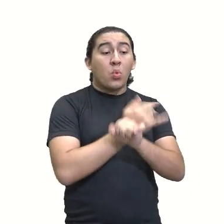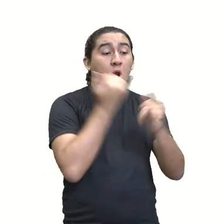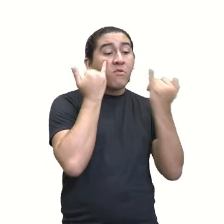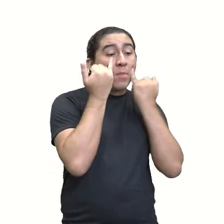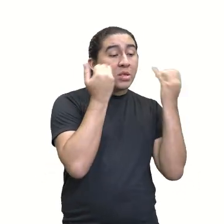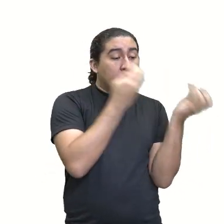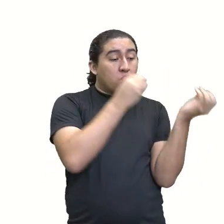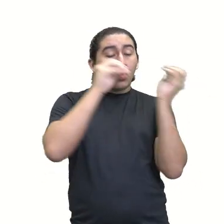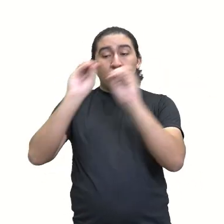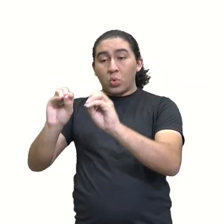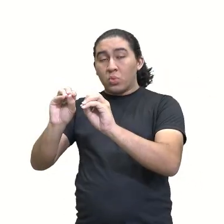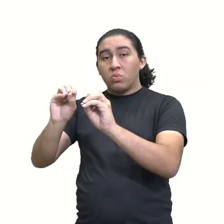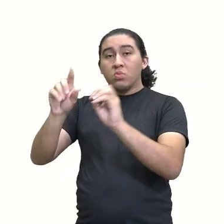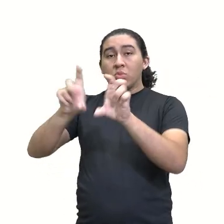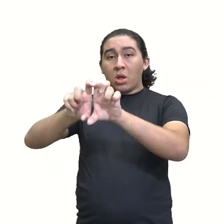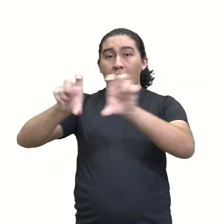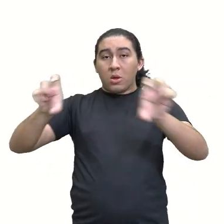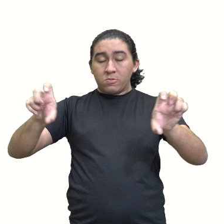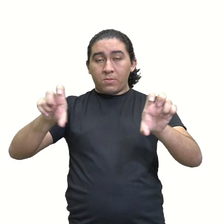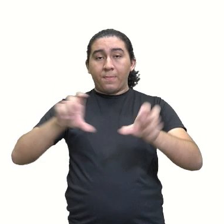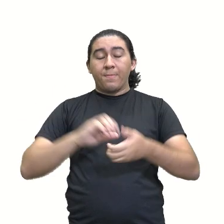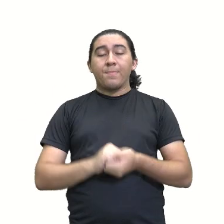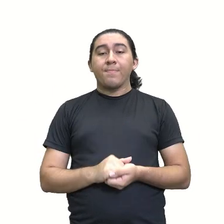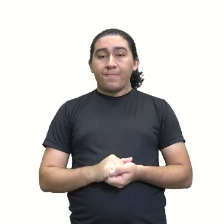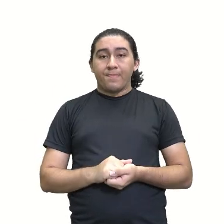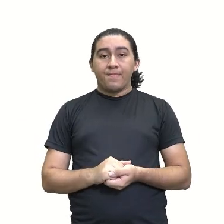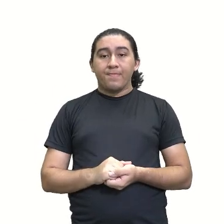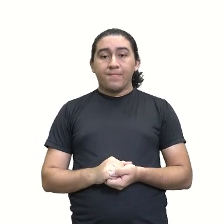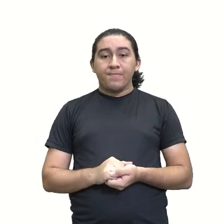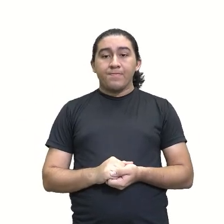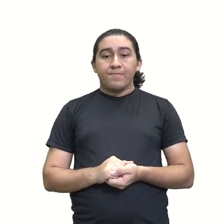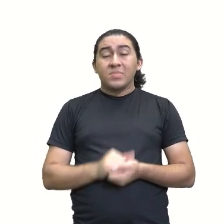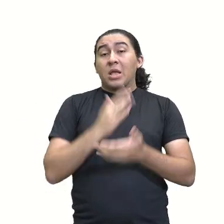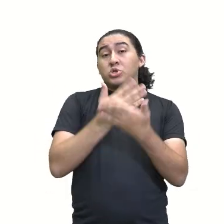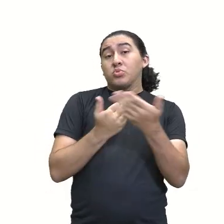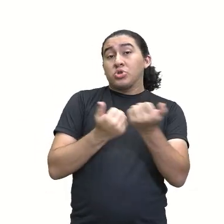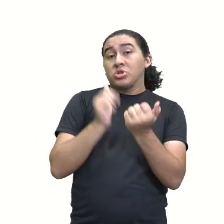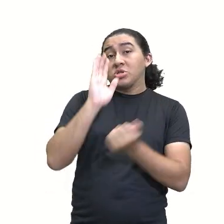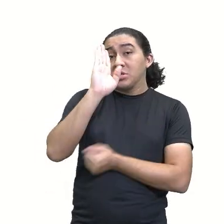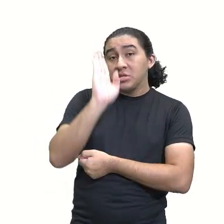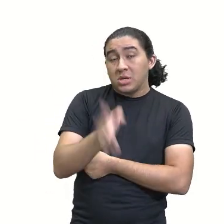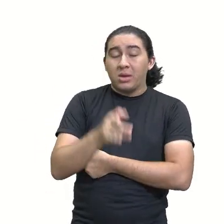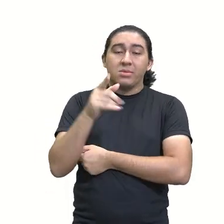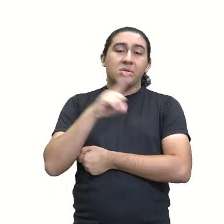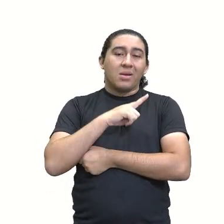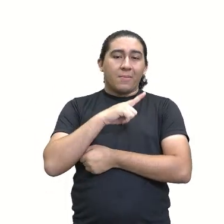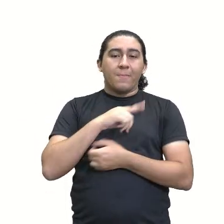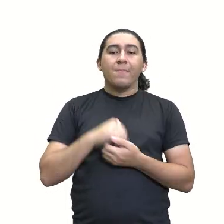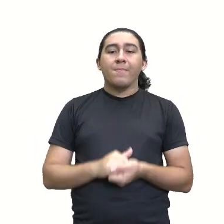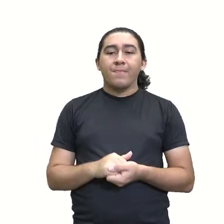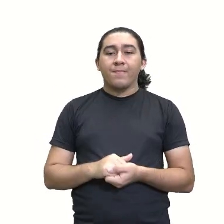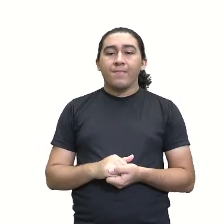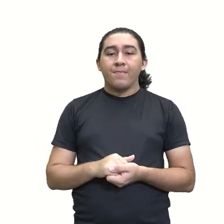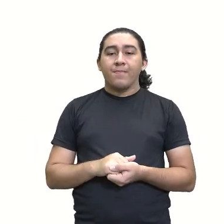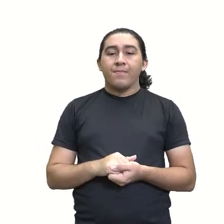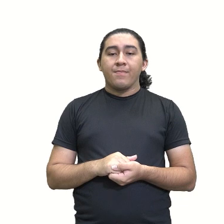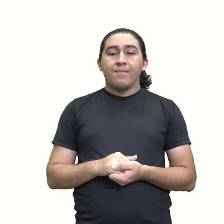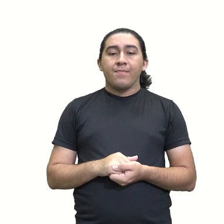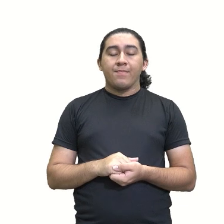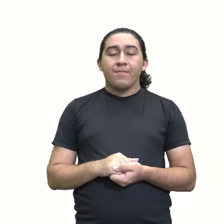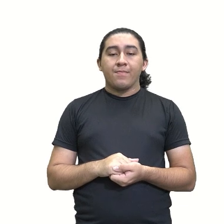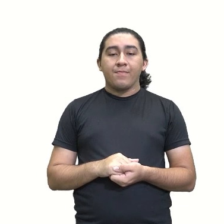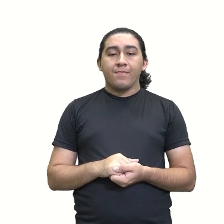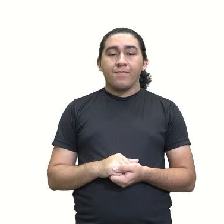todos os valores da PG, certo? Substituindo, então, nós temos, vou trocar aqui de